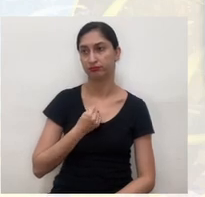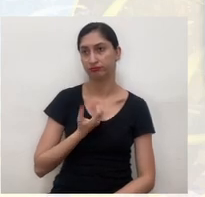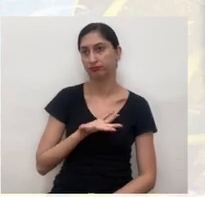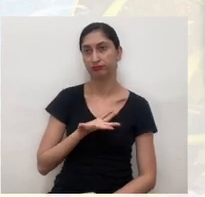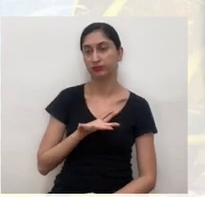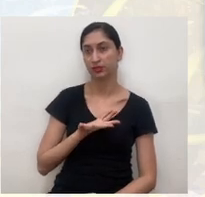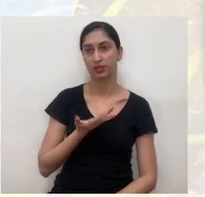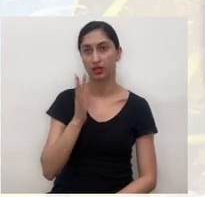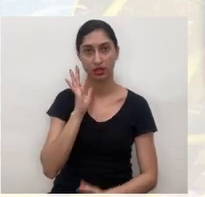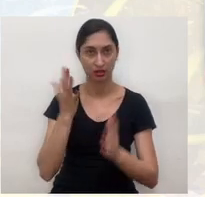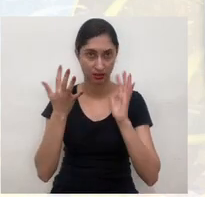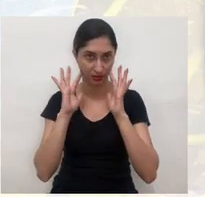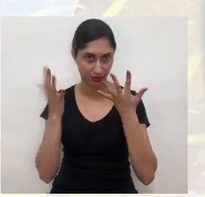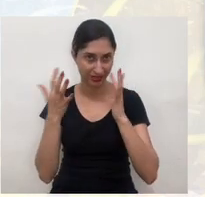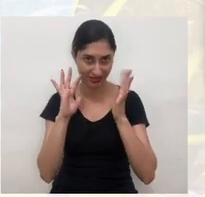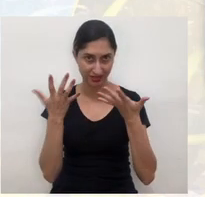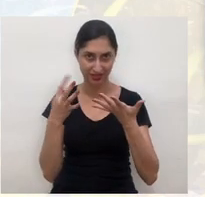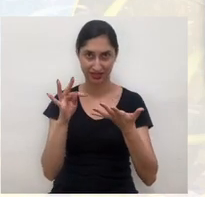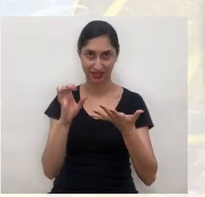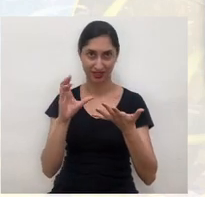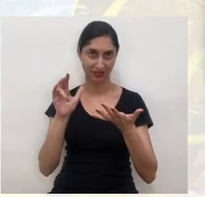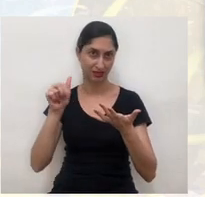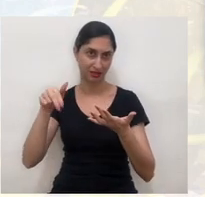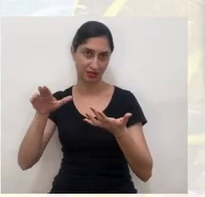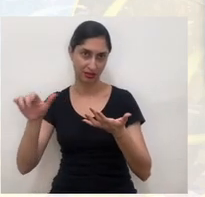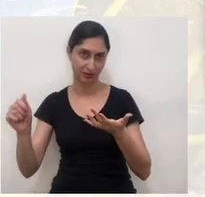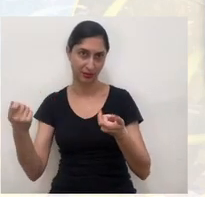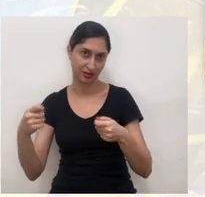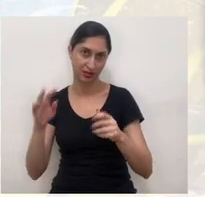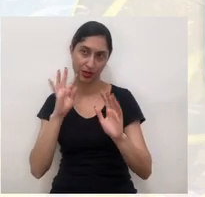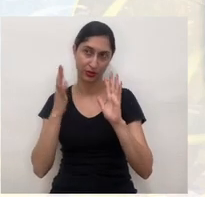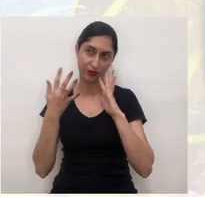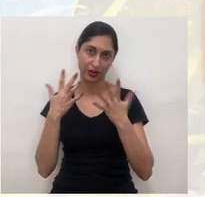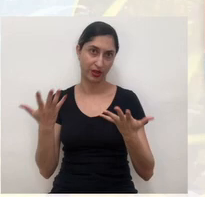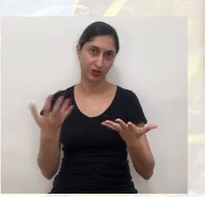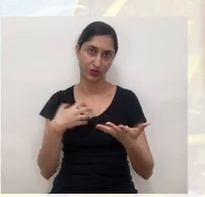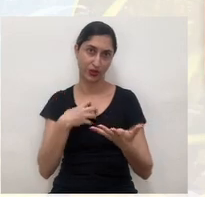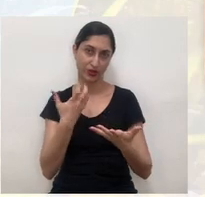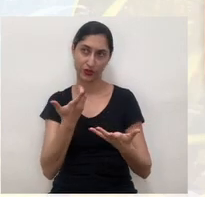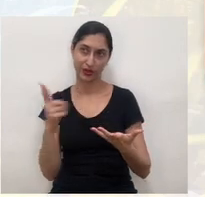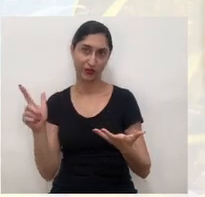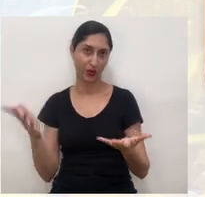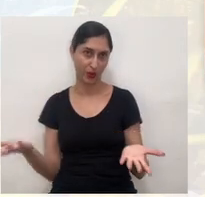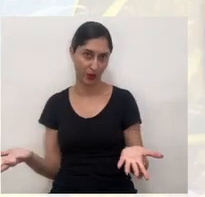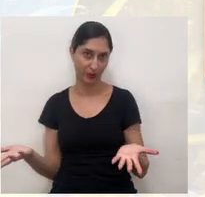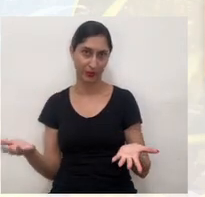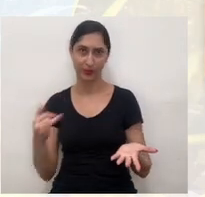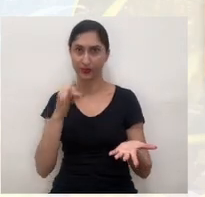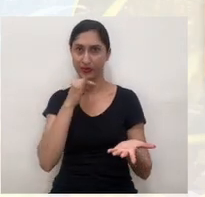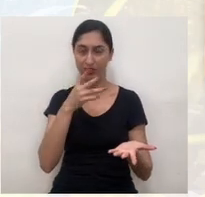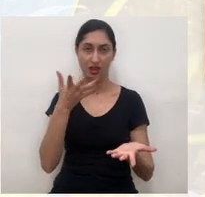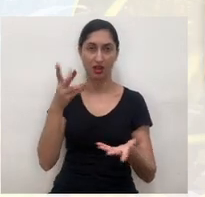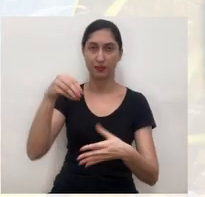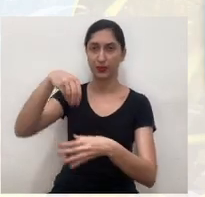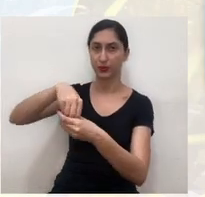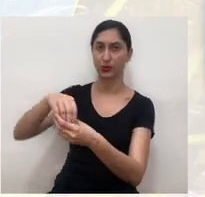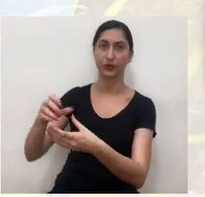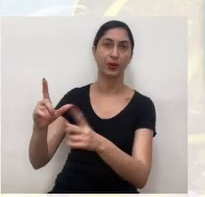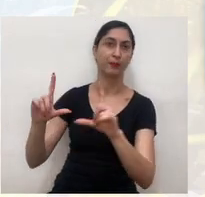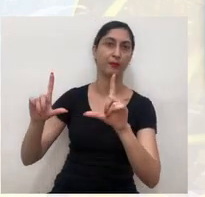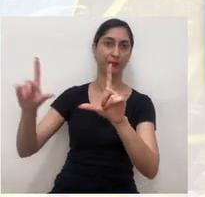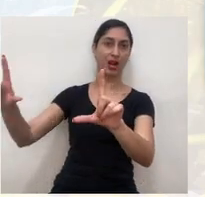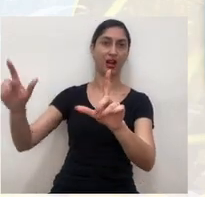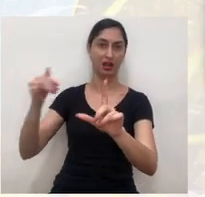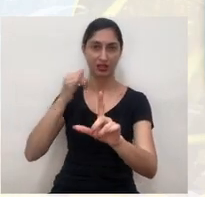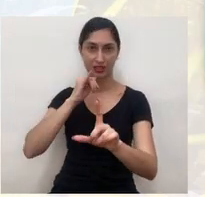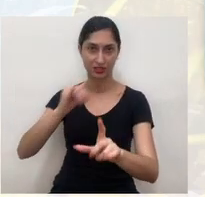solução técnica, tem que dar alguma solução. Pode até alguém propõe uma árvore assim, uma placa lá dizendo assim,